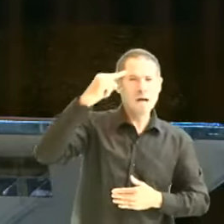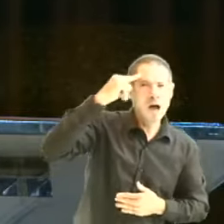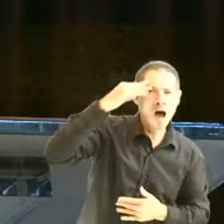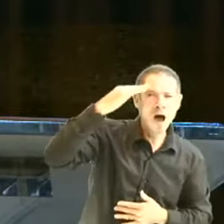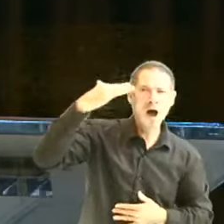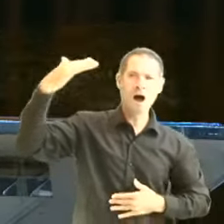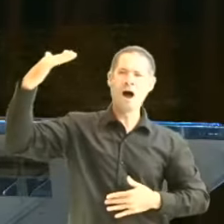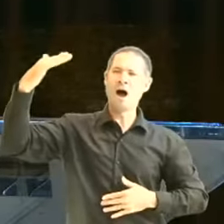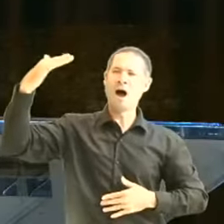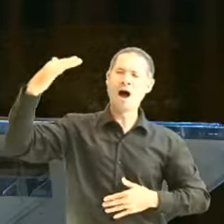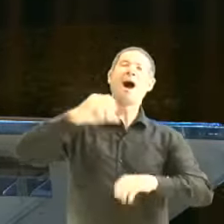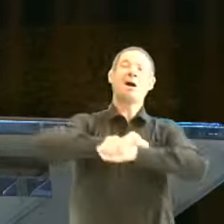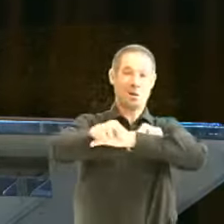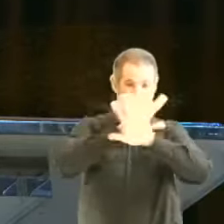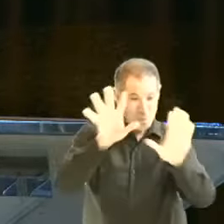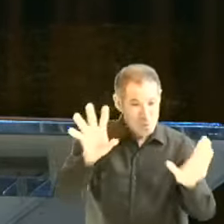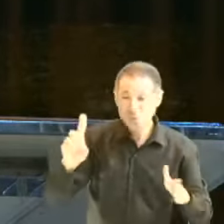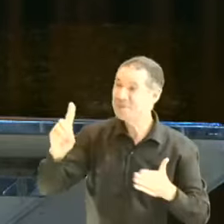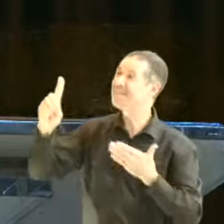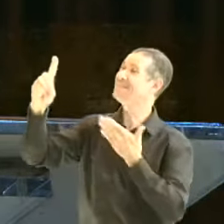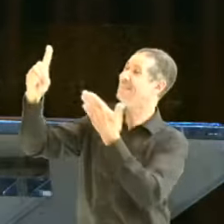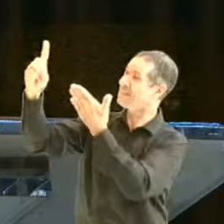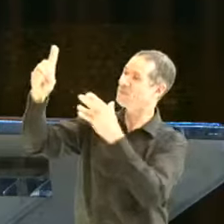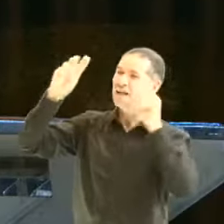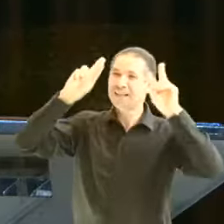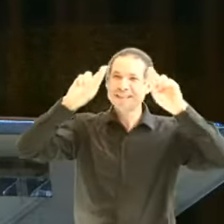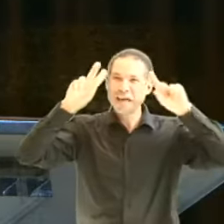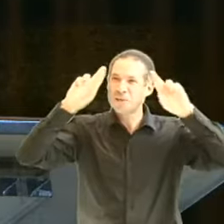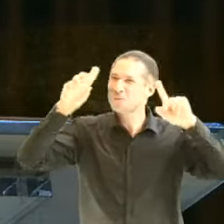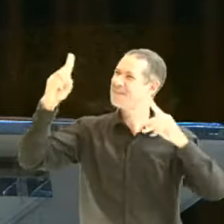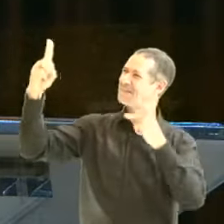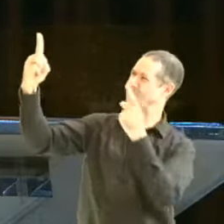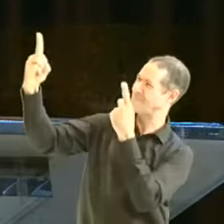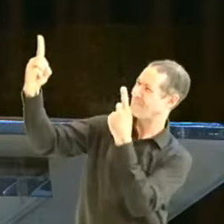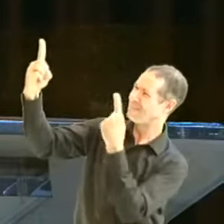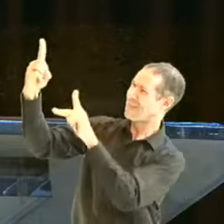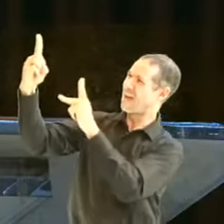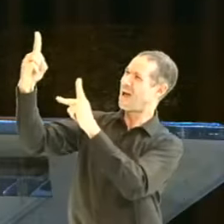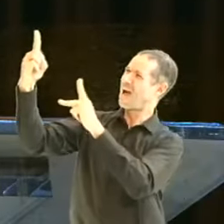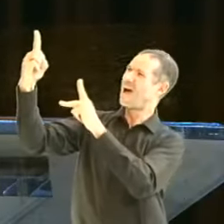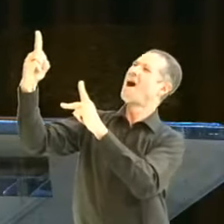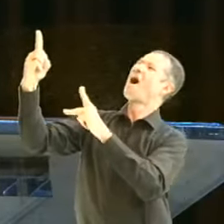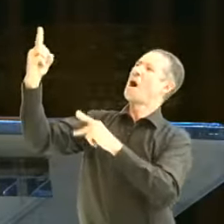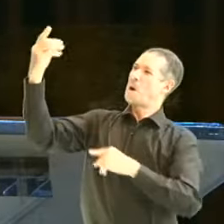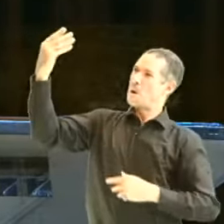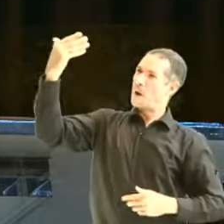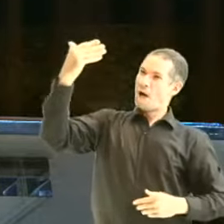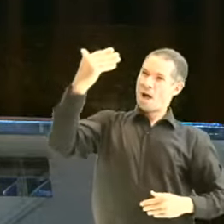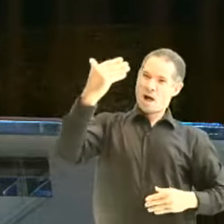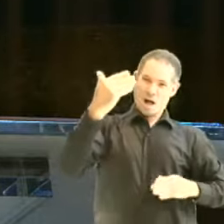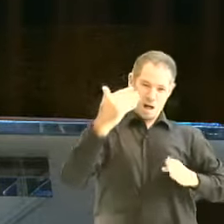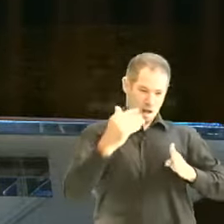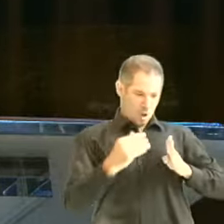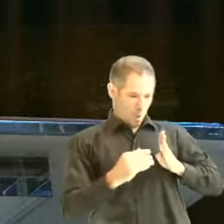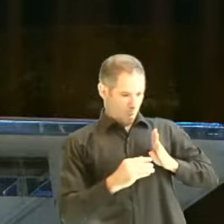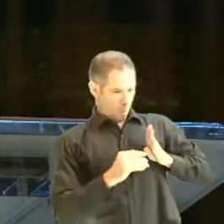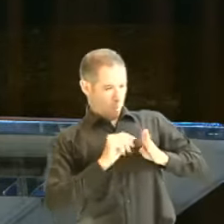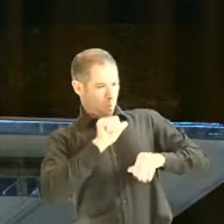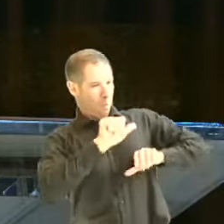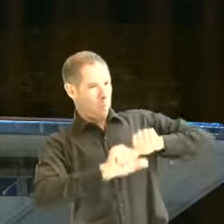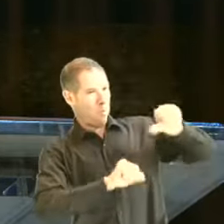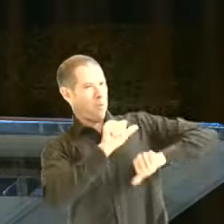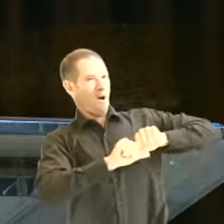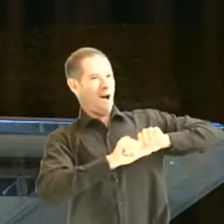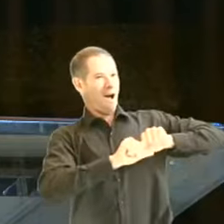a glória, os feitos, a natureza de Deus, renova-se no coração do profeta